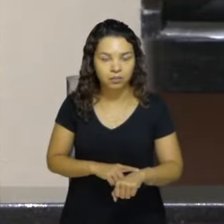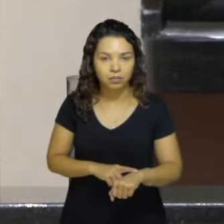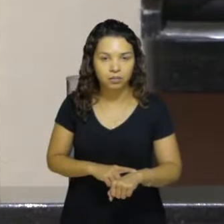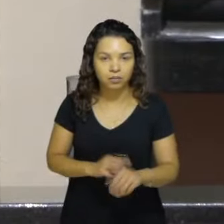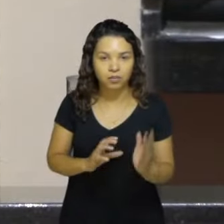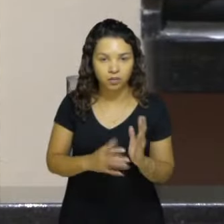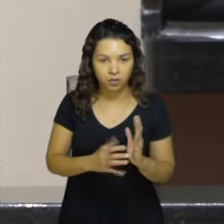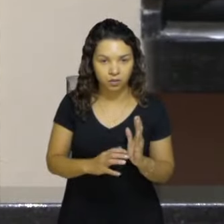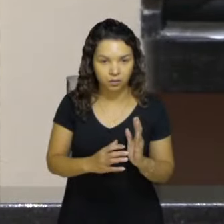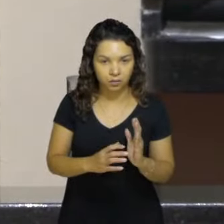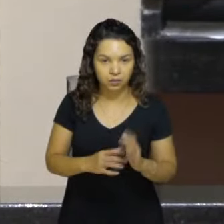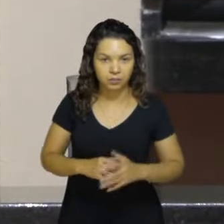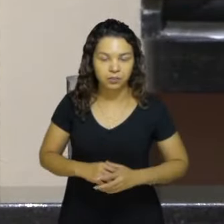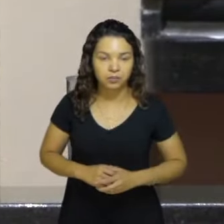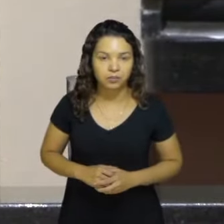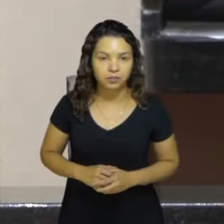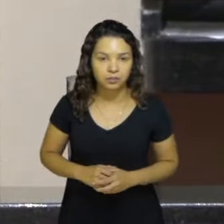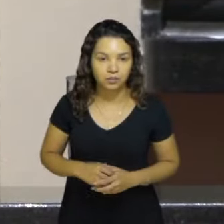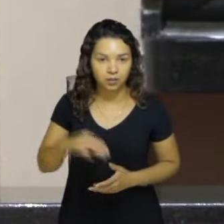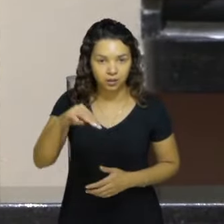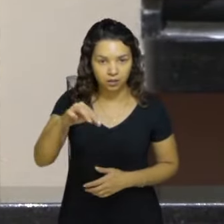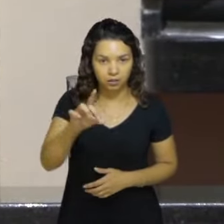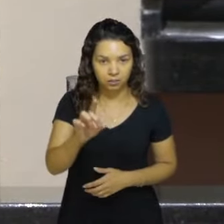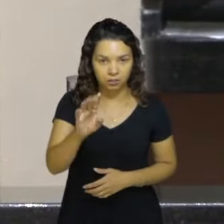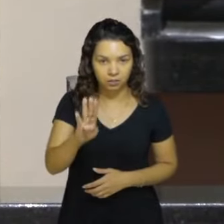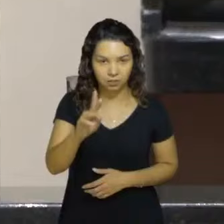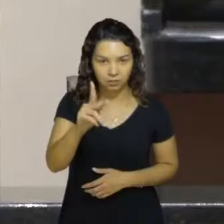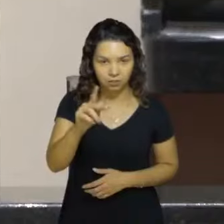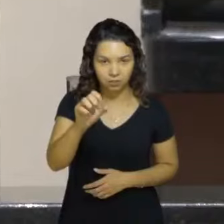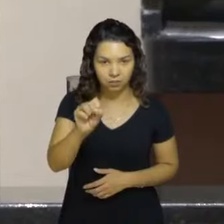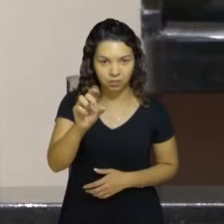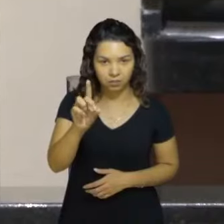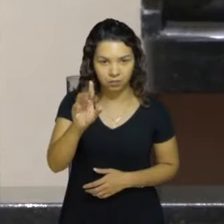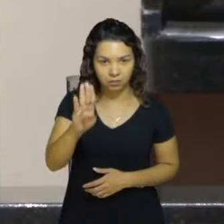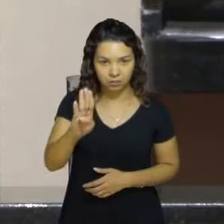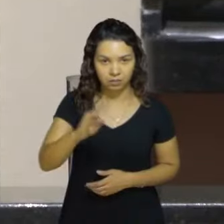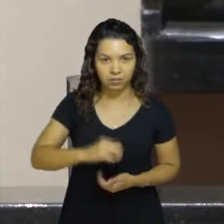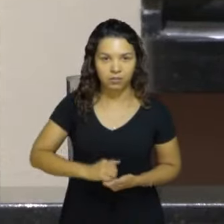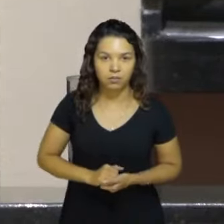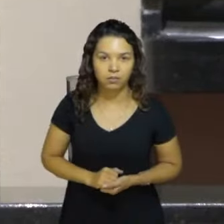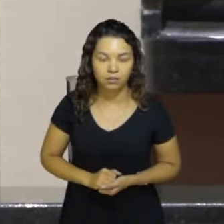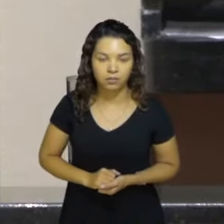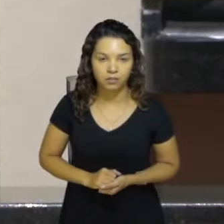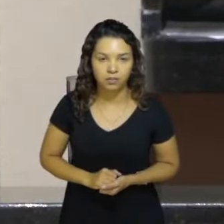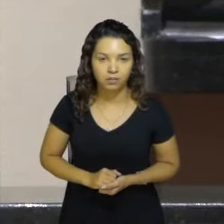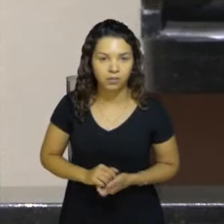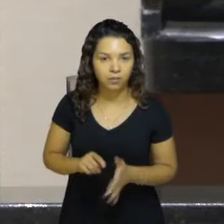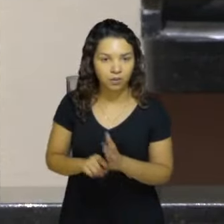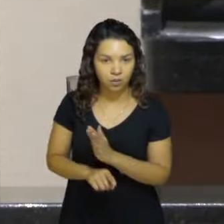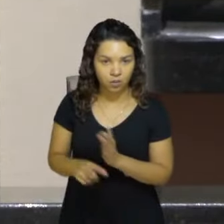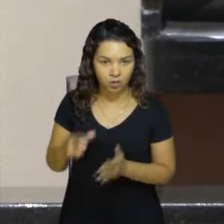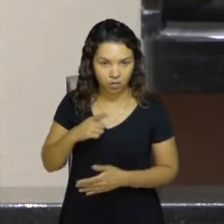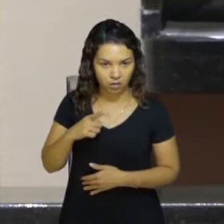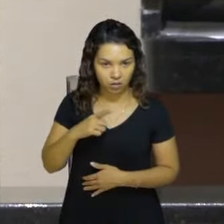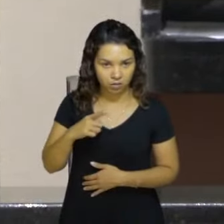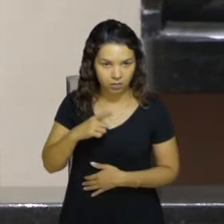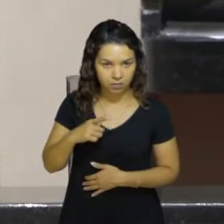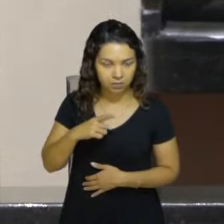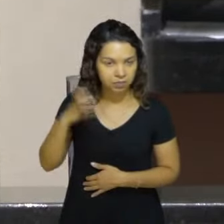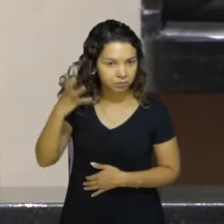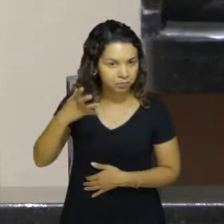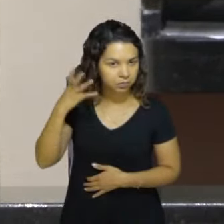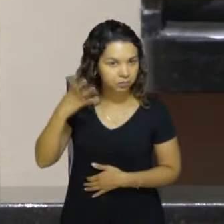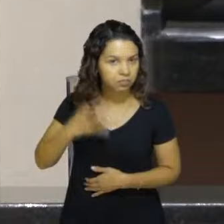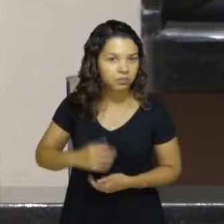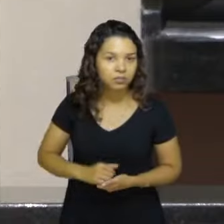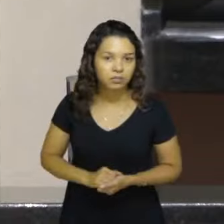Bloco Social Democrático, MDB e PSDB. Consulto ao Bloco.